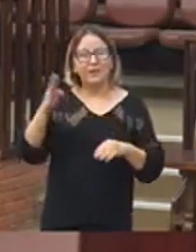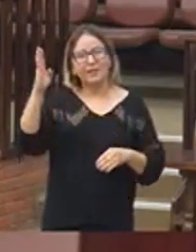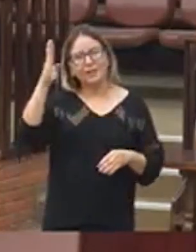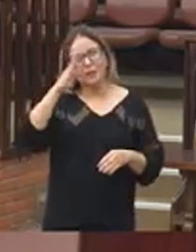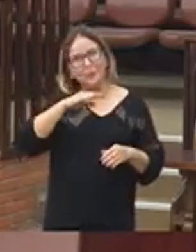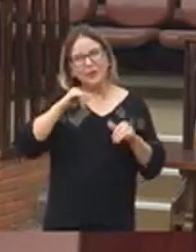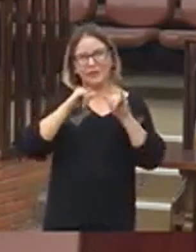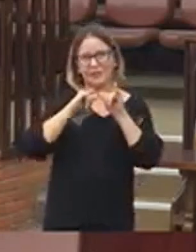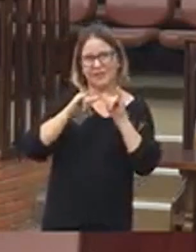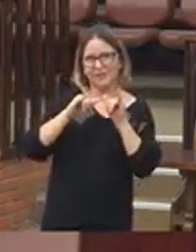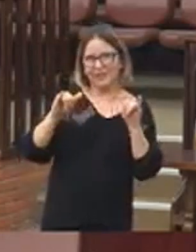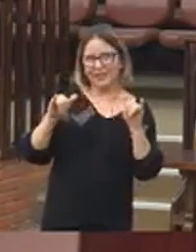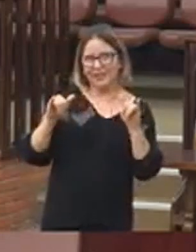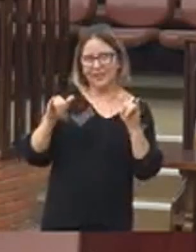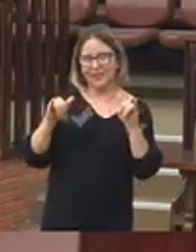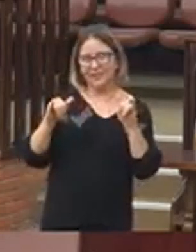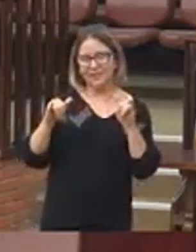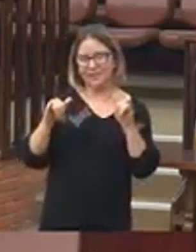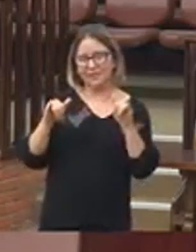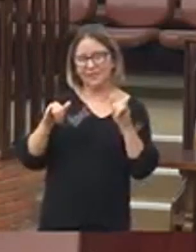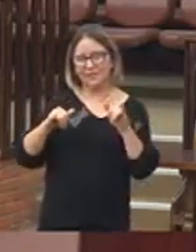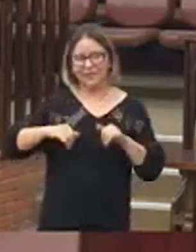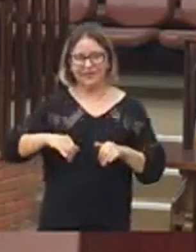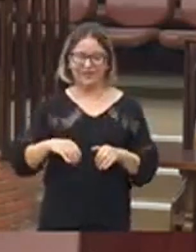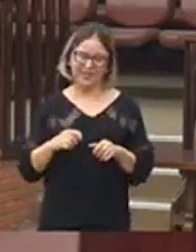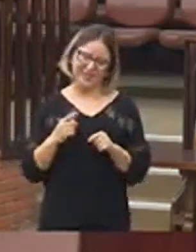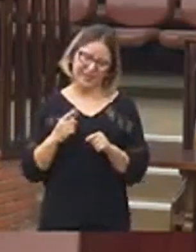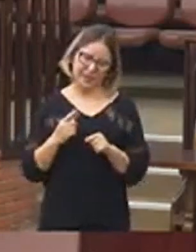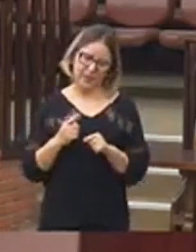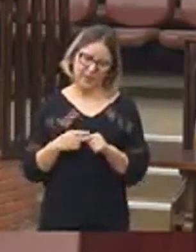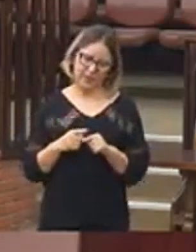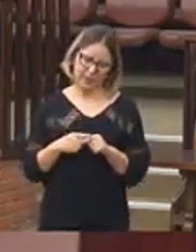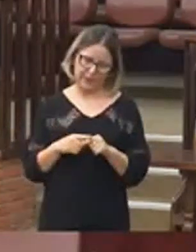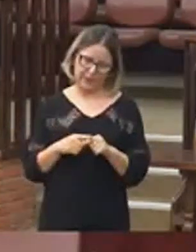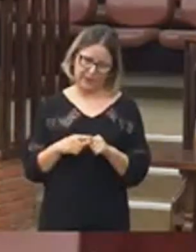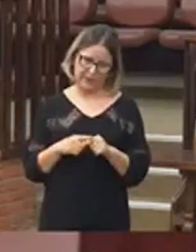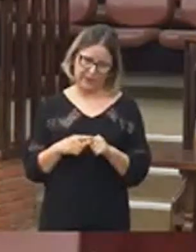notícias, porque há uma fábrica